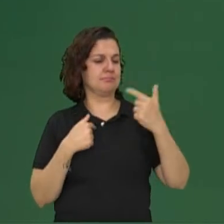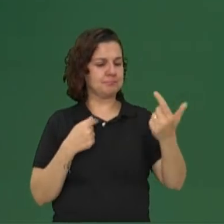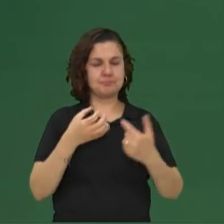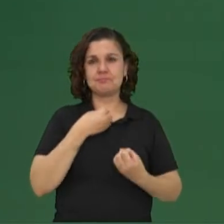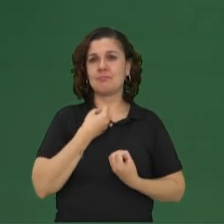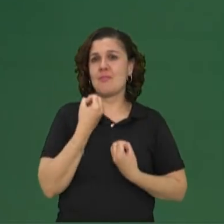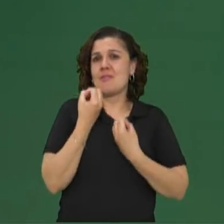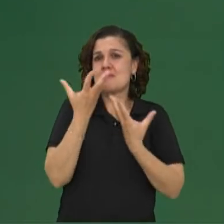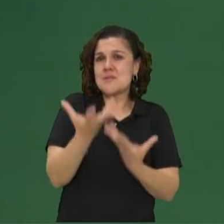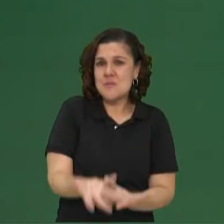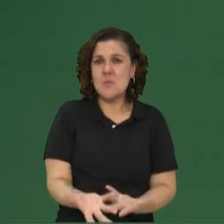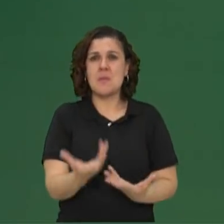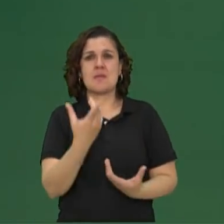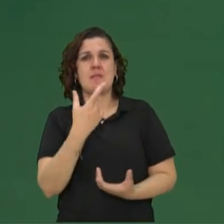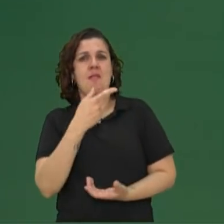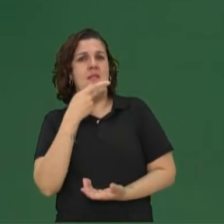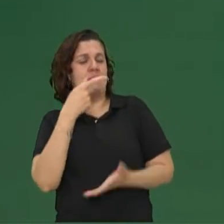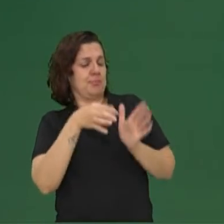se expressar,